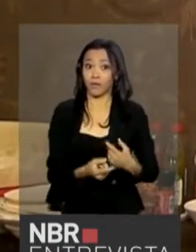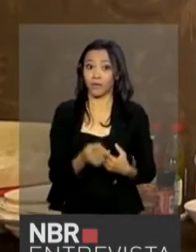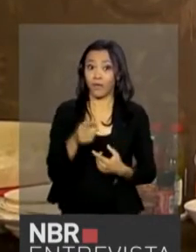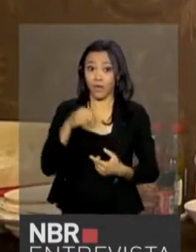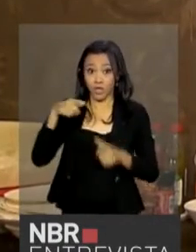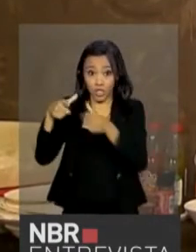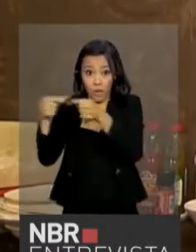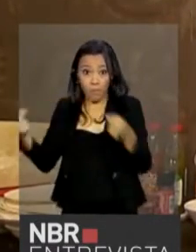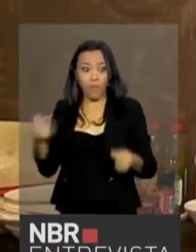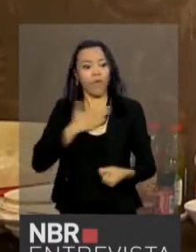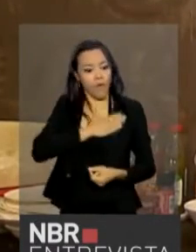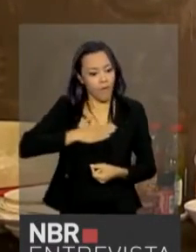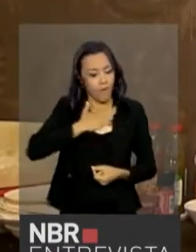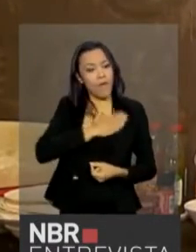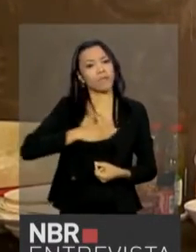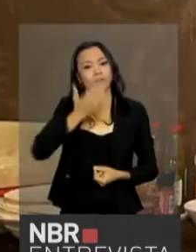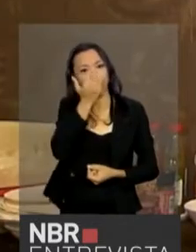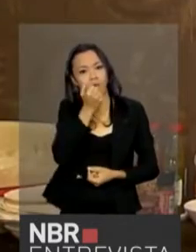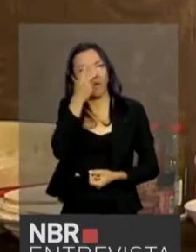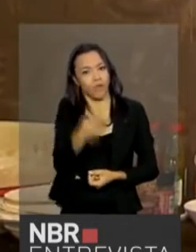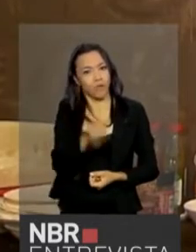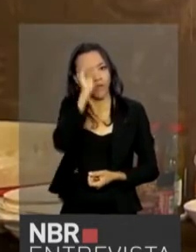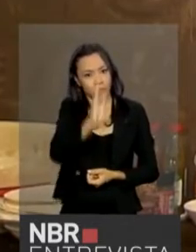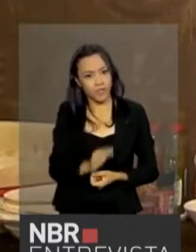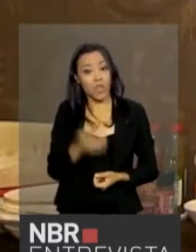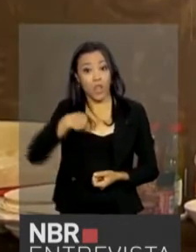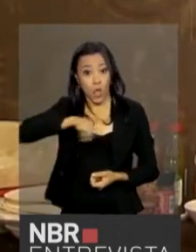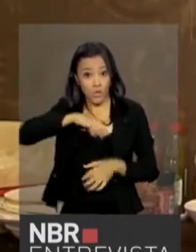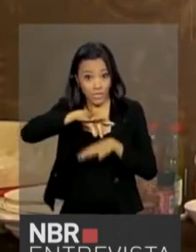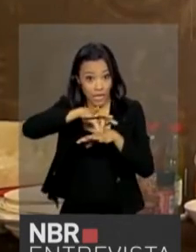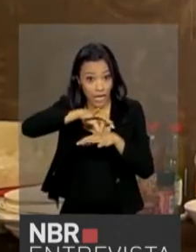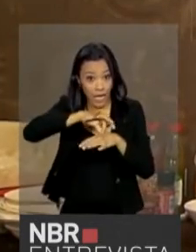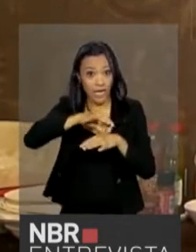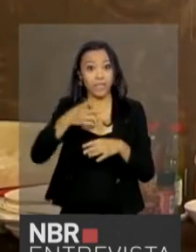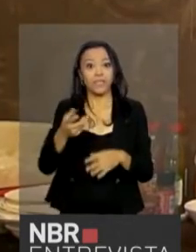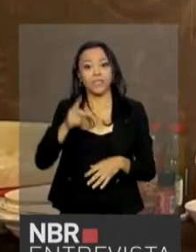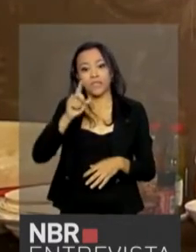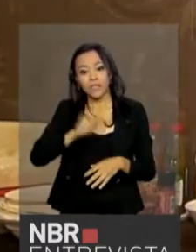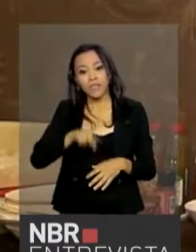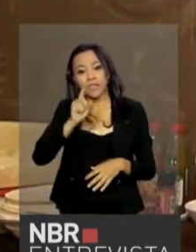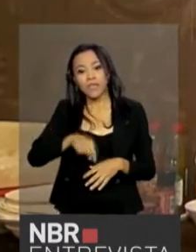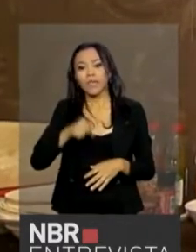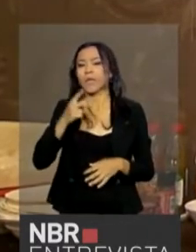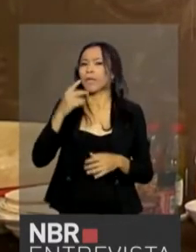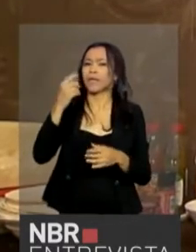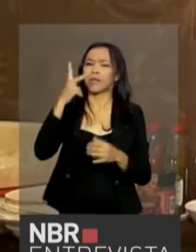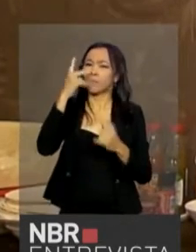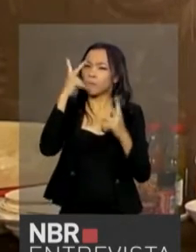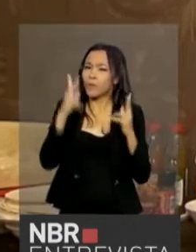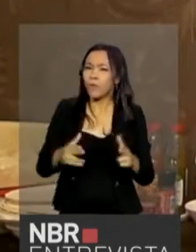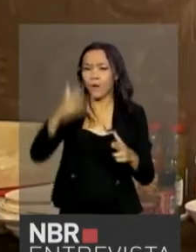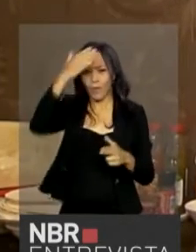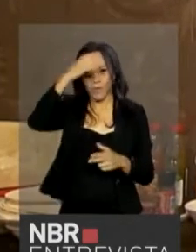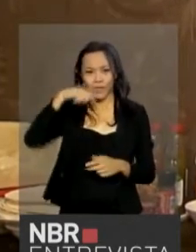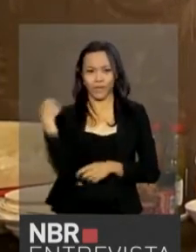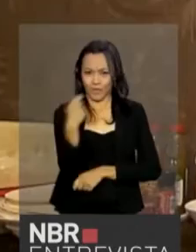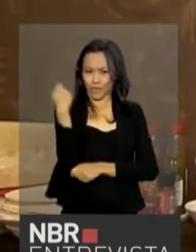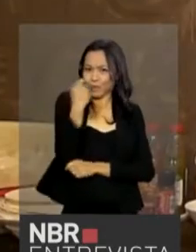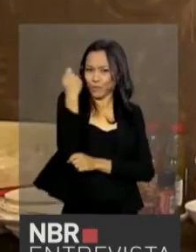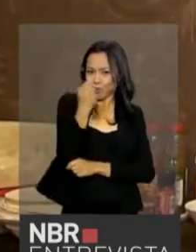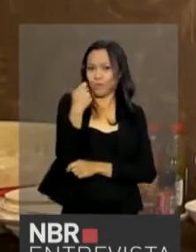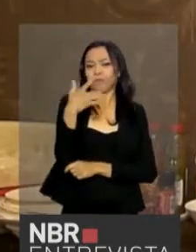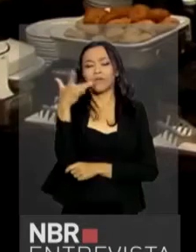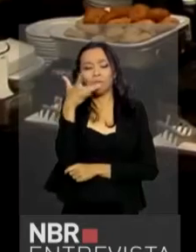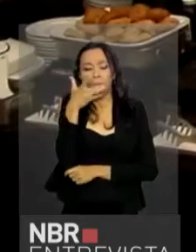japoneses aceito muito bem isso ea nossa carne que é muito parecida com a do rio grande do sul na gente serve aqui o japonês é um